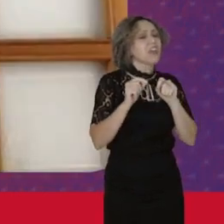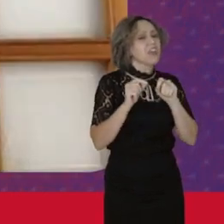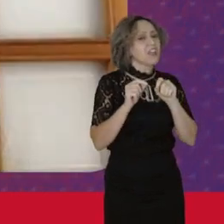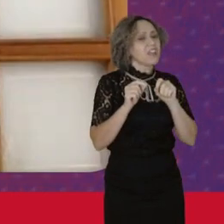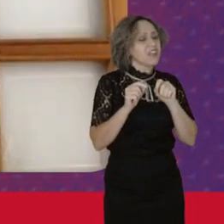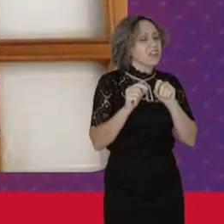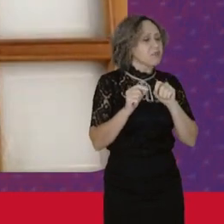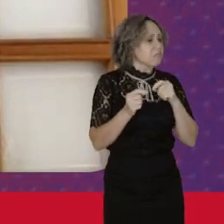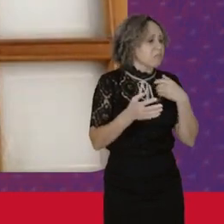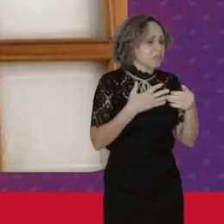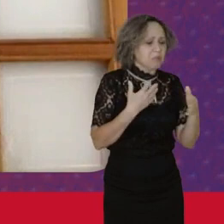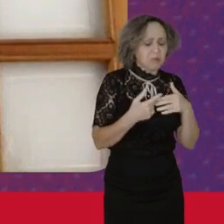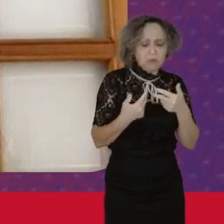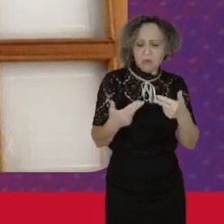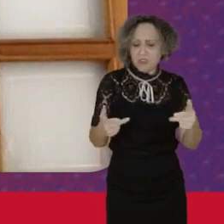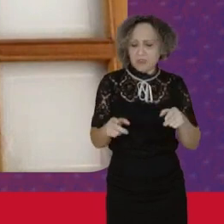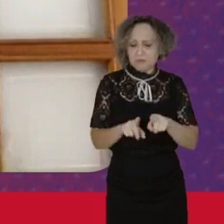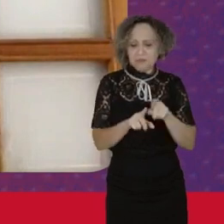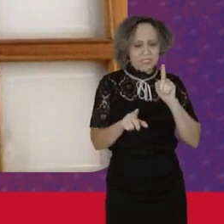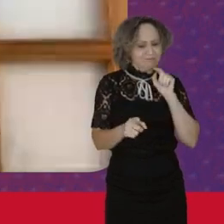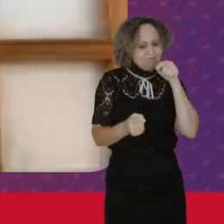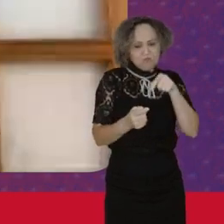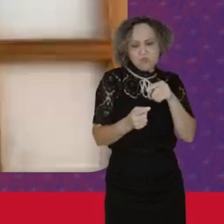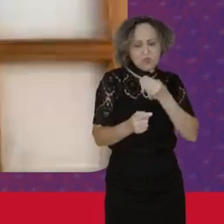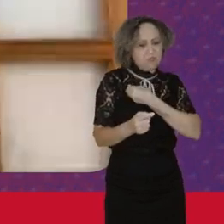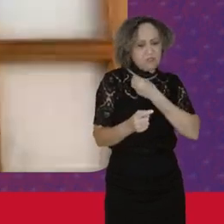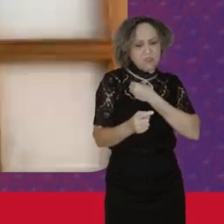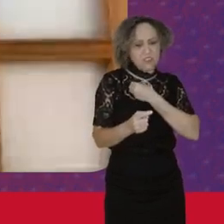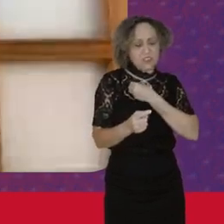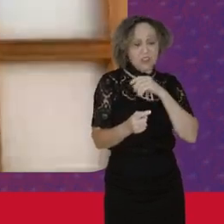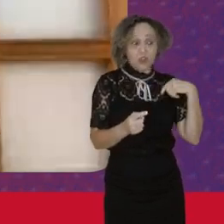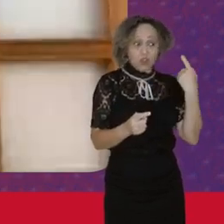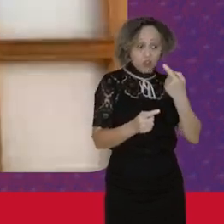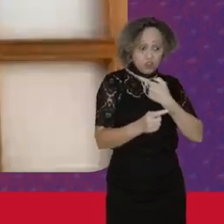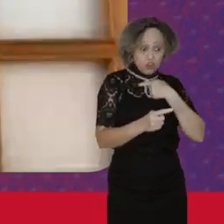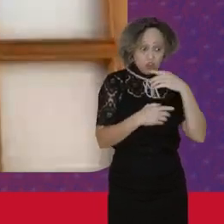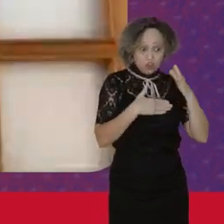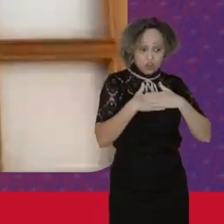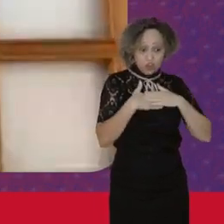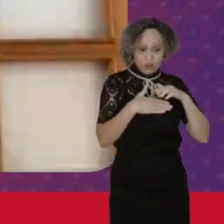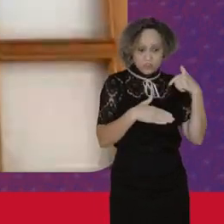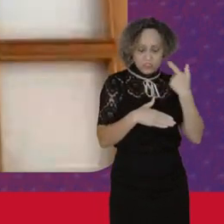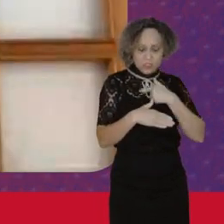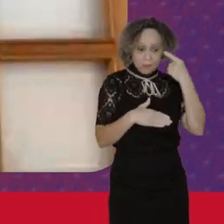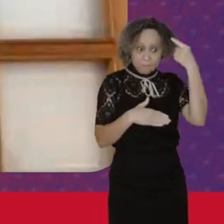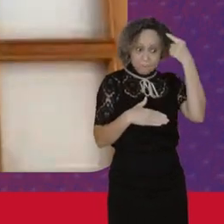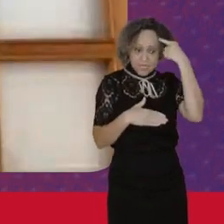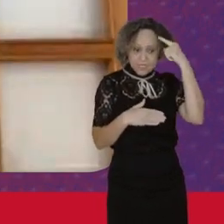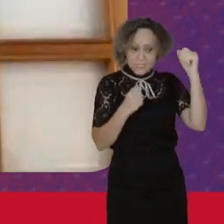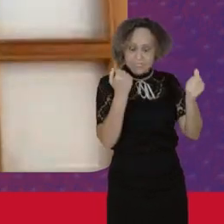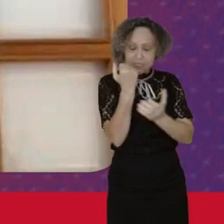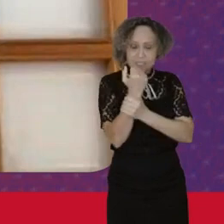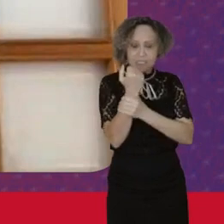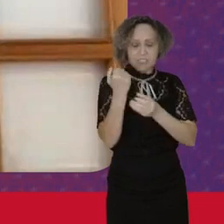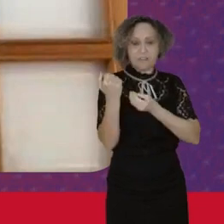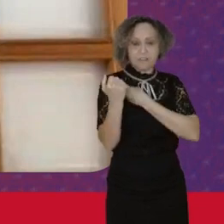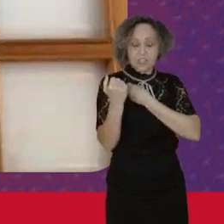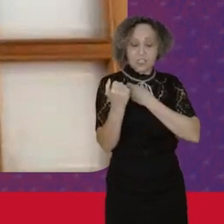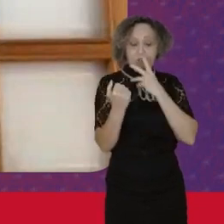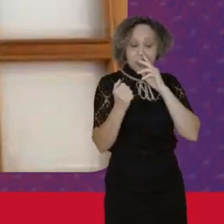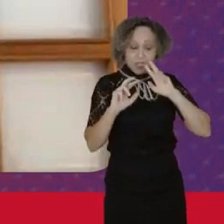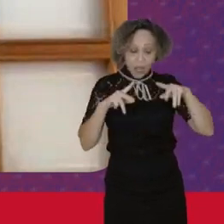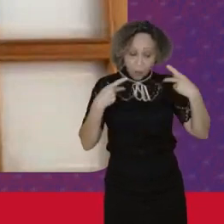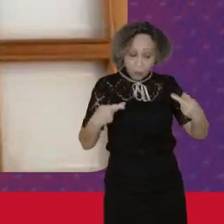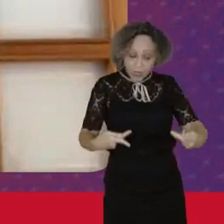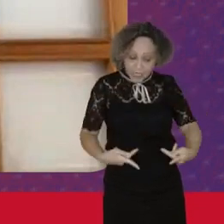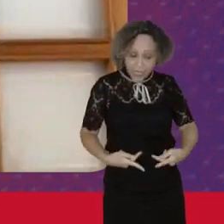vida das pessoas em primeiro lugar, né, garantir a vida, acho que é isso que a humanidade precisa fazer, e nós aqui do campo da